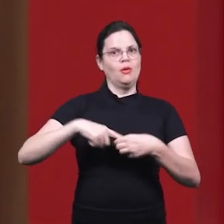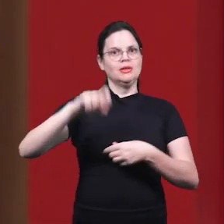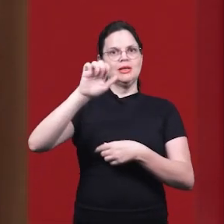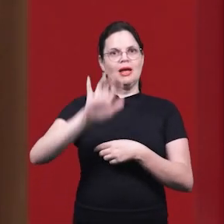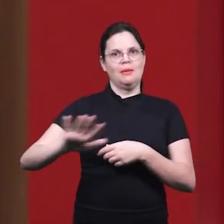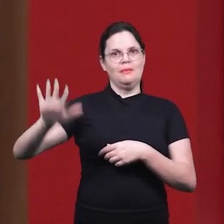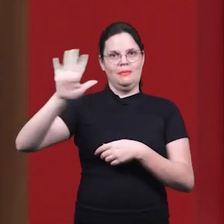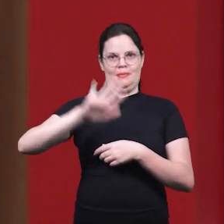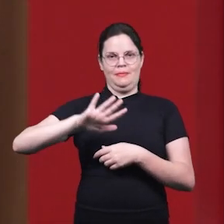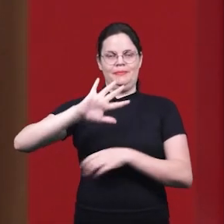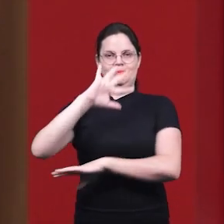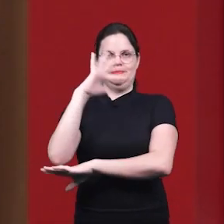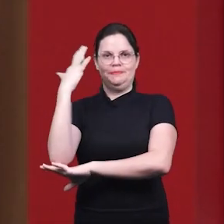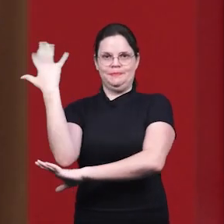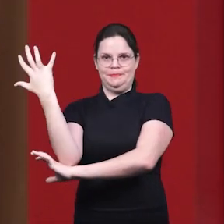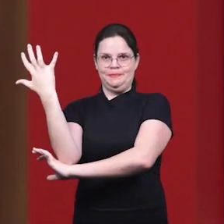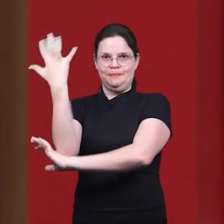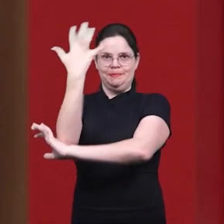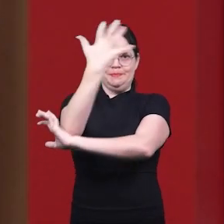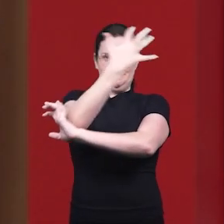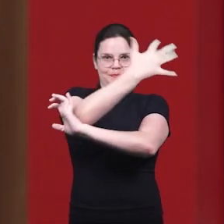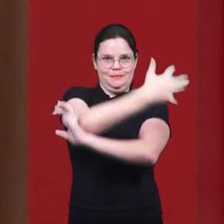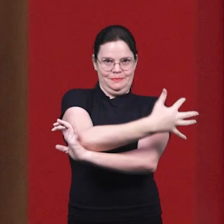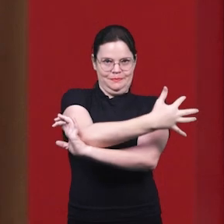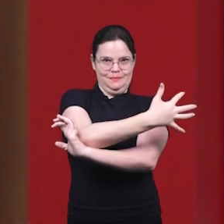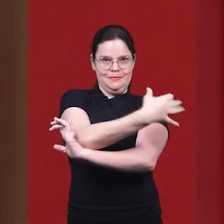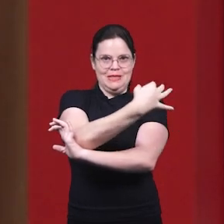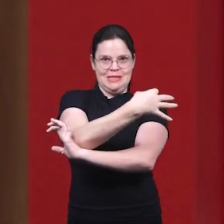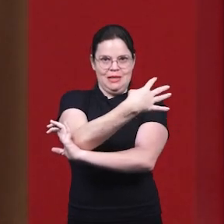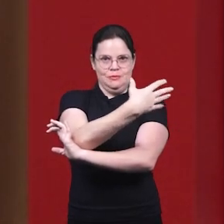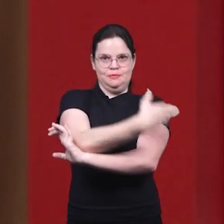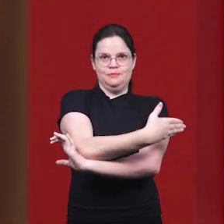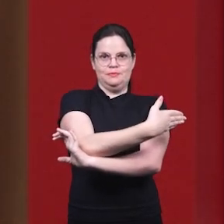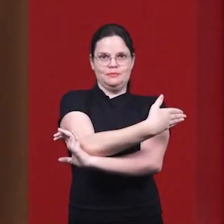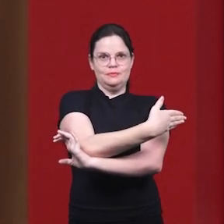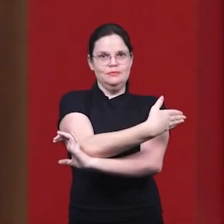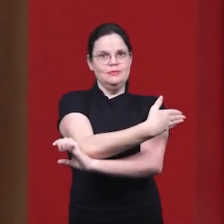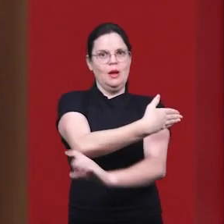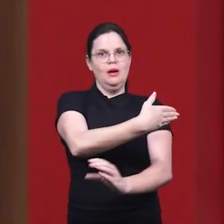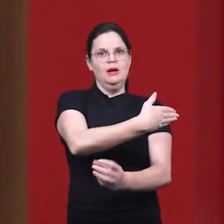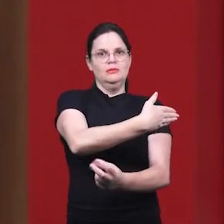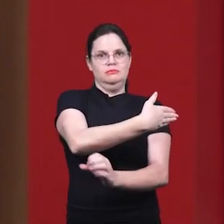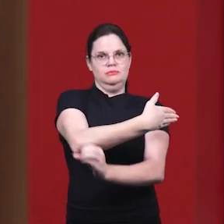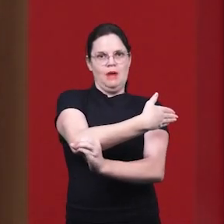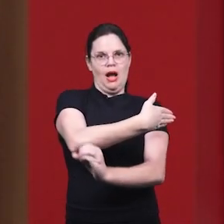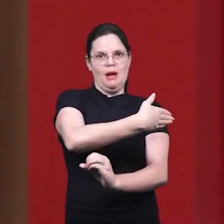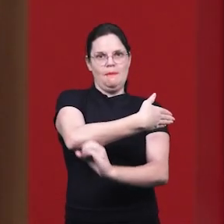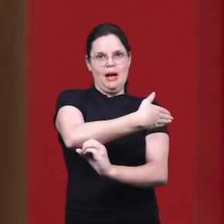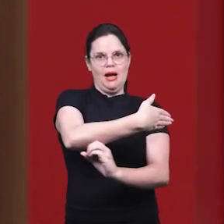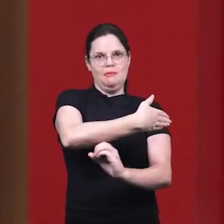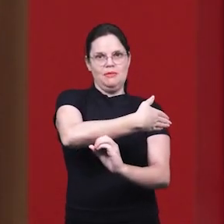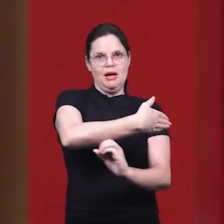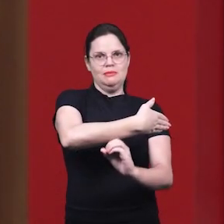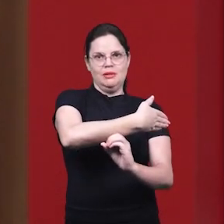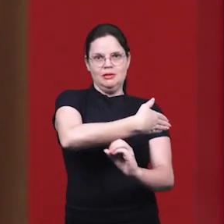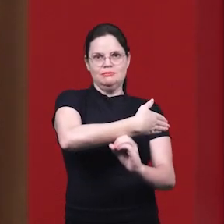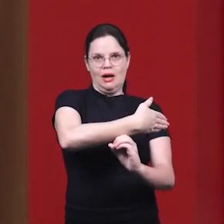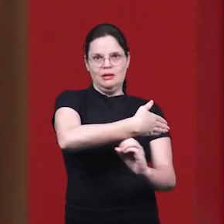Deus, através dos séculos, nós vimos ali, nós afirmamos, né? Agora nós vamos fundamentar. Nós afirmamos